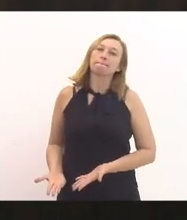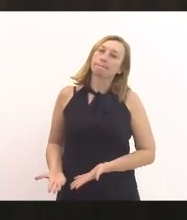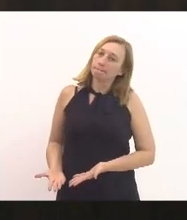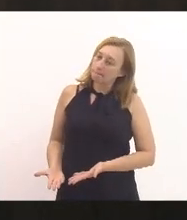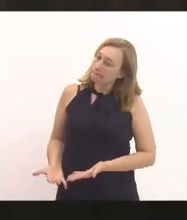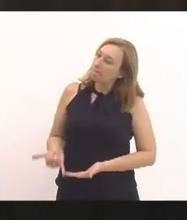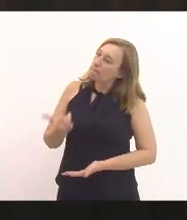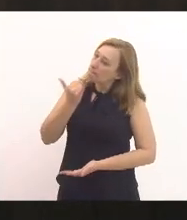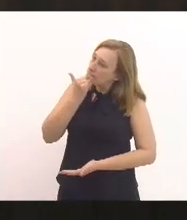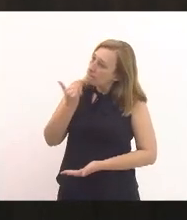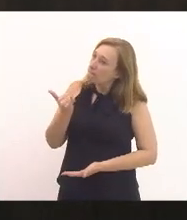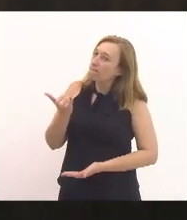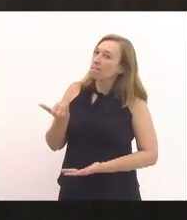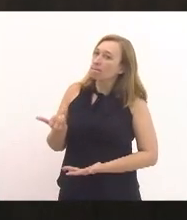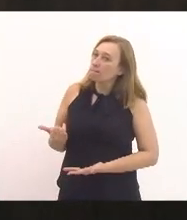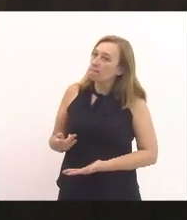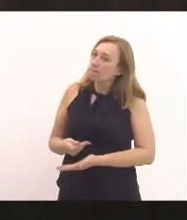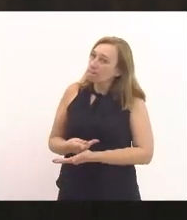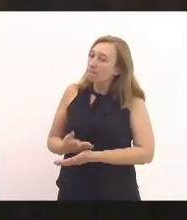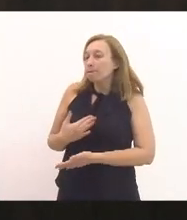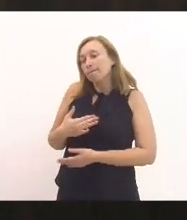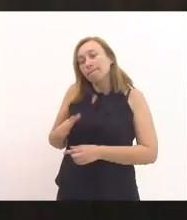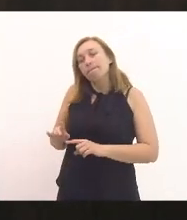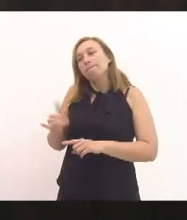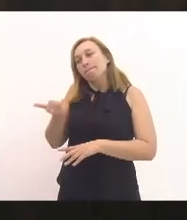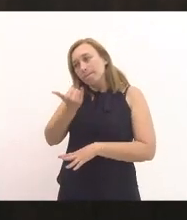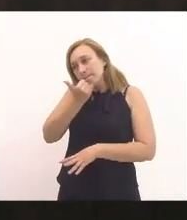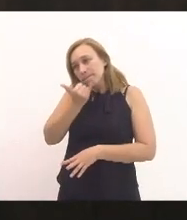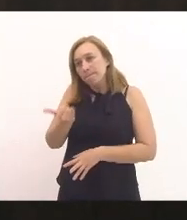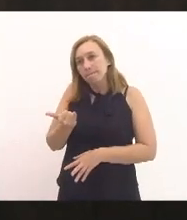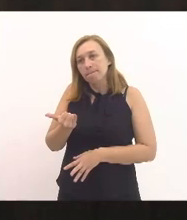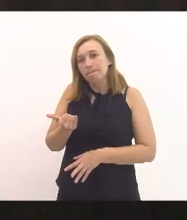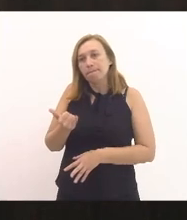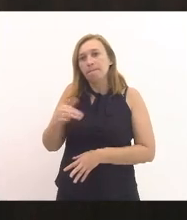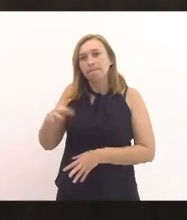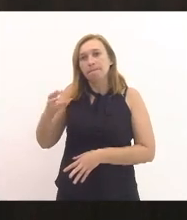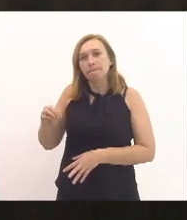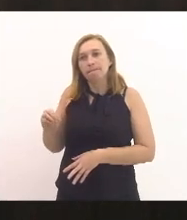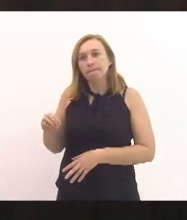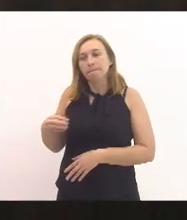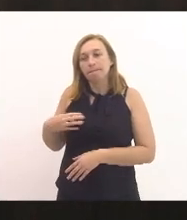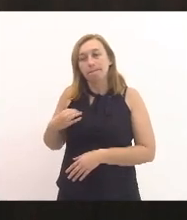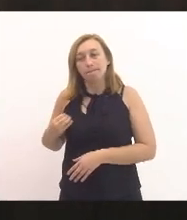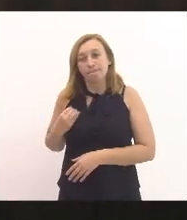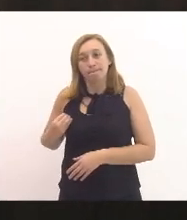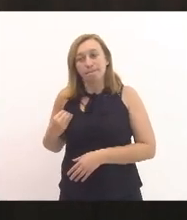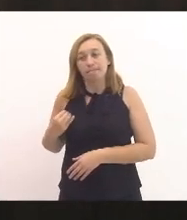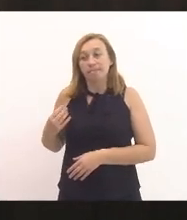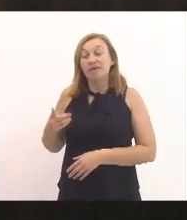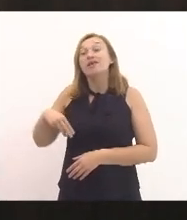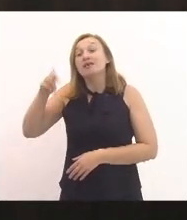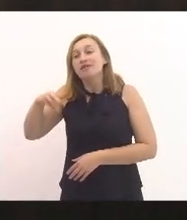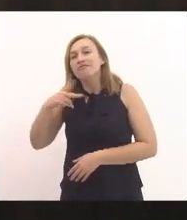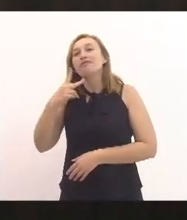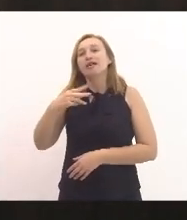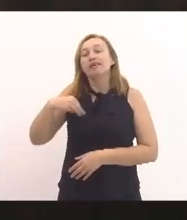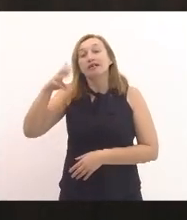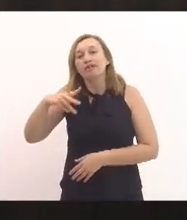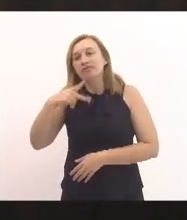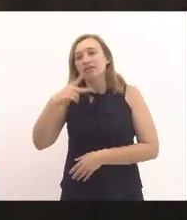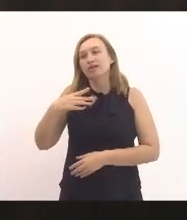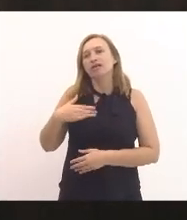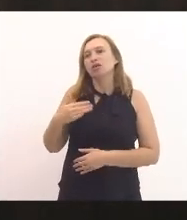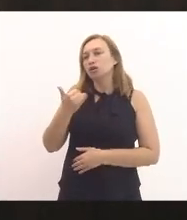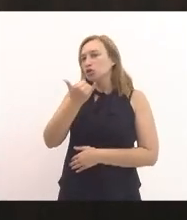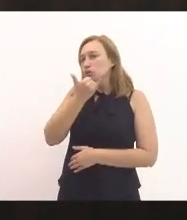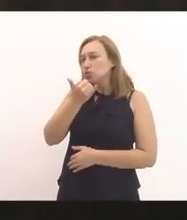é só me desculpa até Indelicada a minha partida só me desculpe mas que me catucando pão quem fala quem fala que eu sou Me